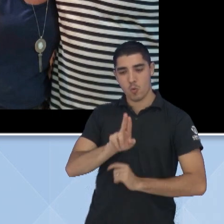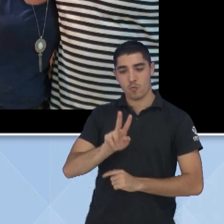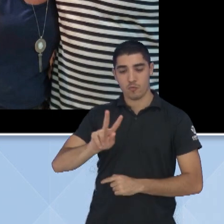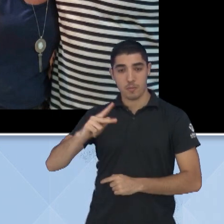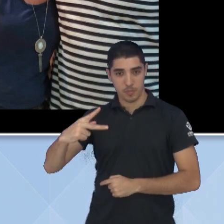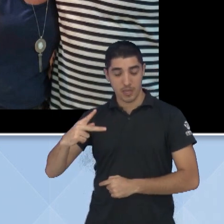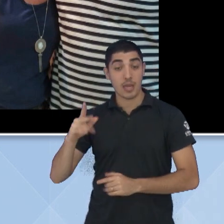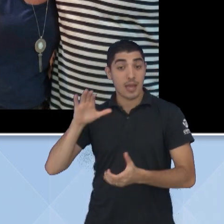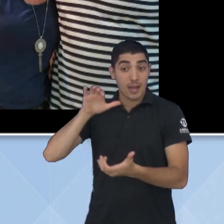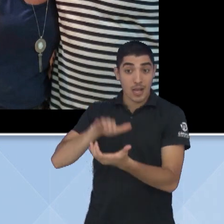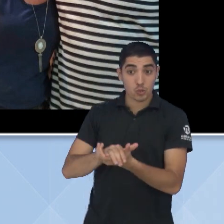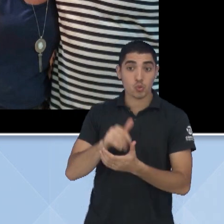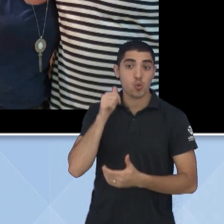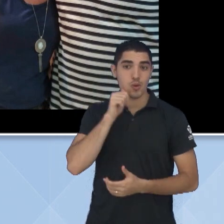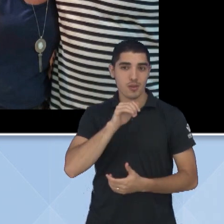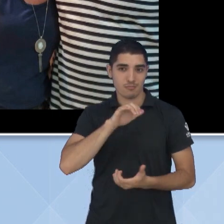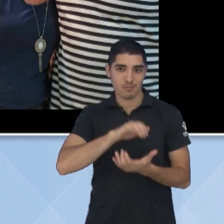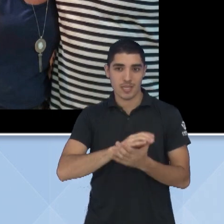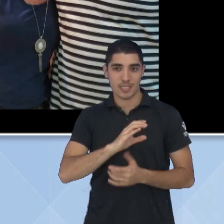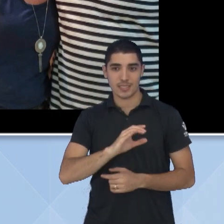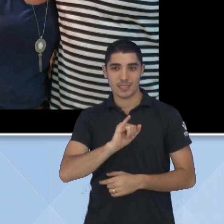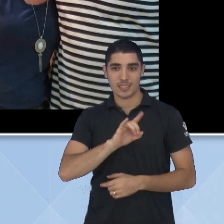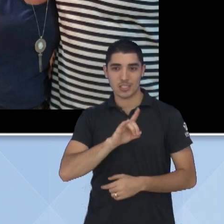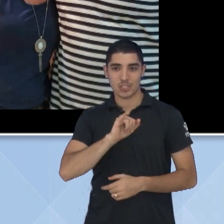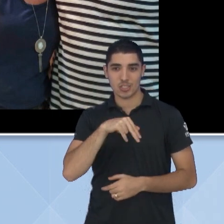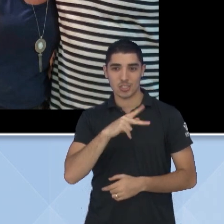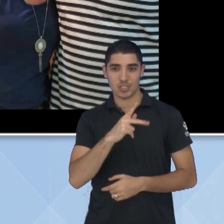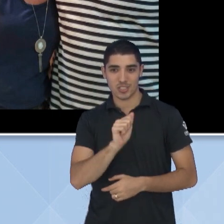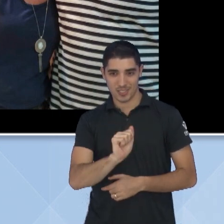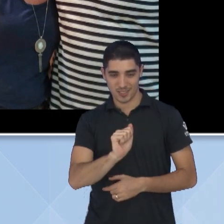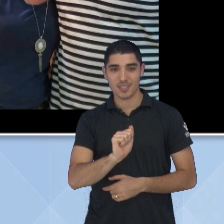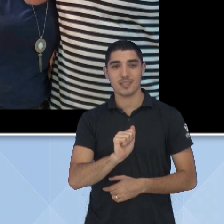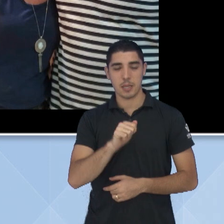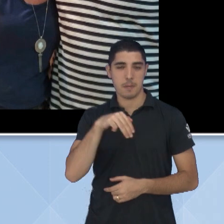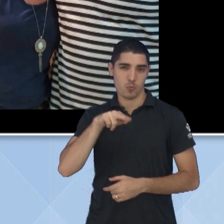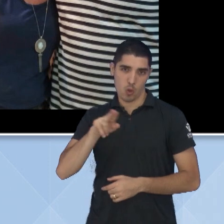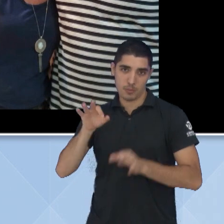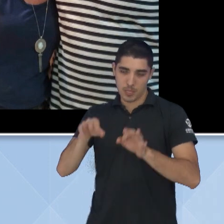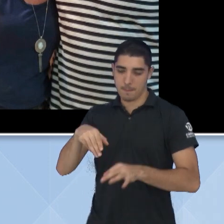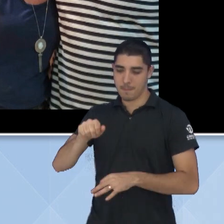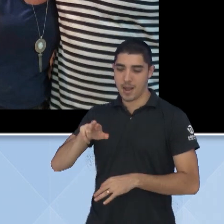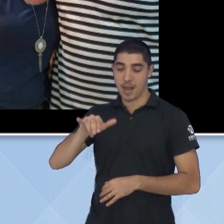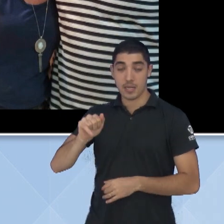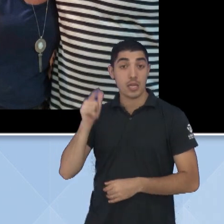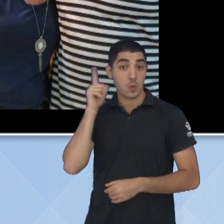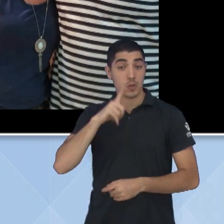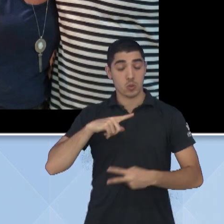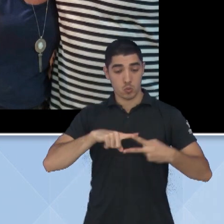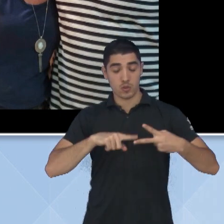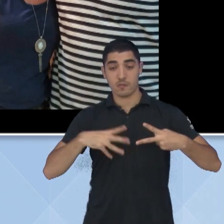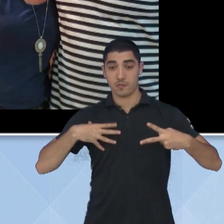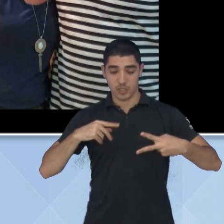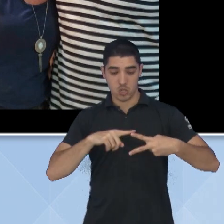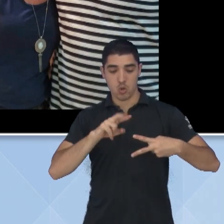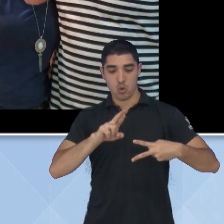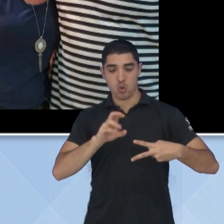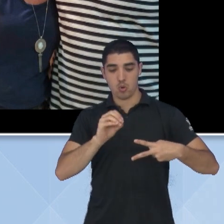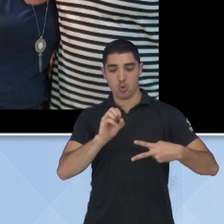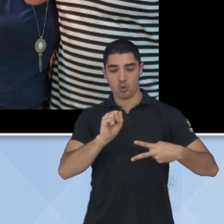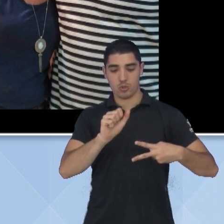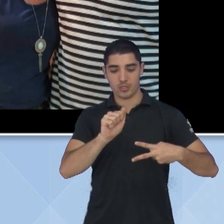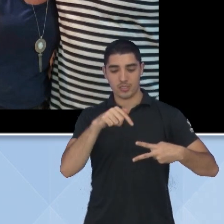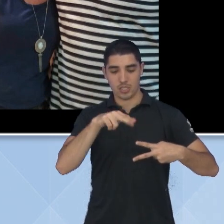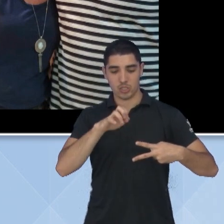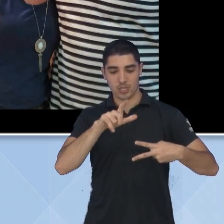que também está aqui, Maria Aparecida Vieira da Silva, e teve 2 filhas, Rosângela e